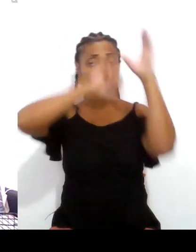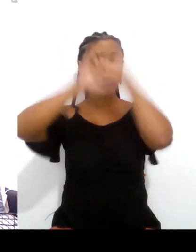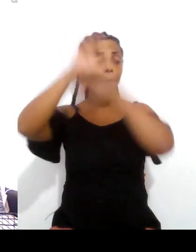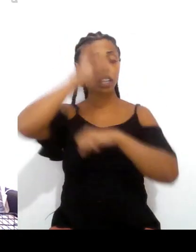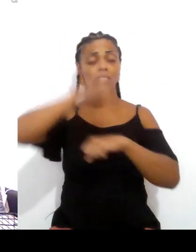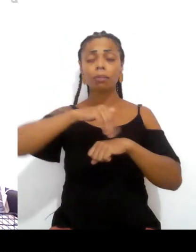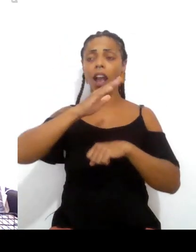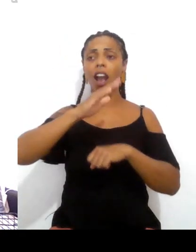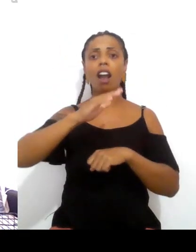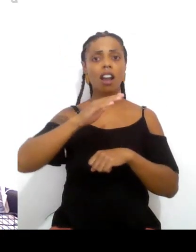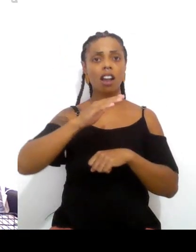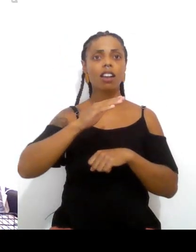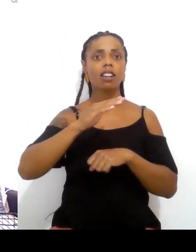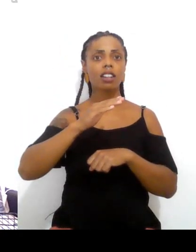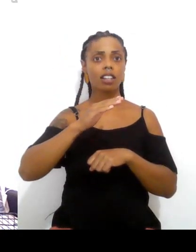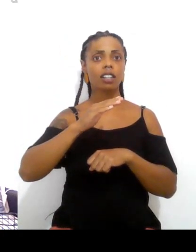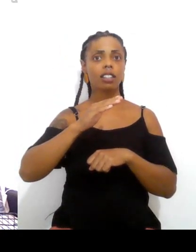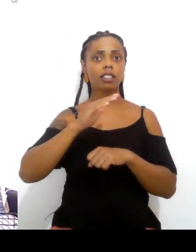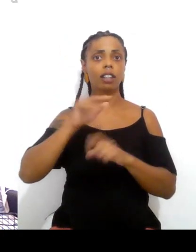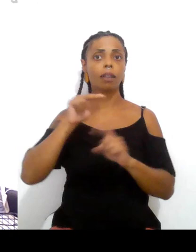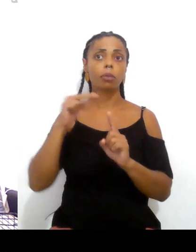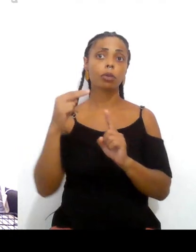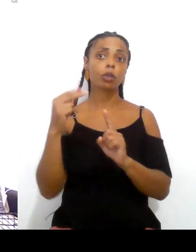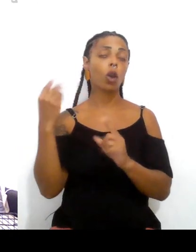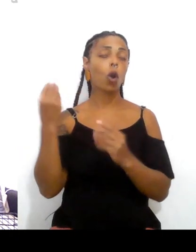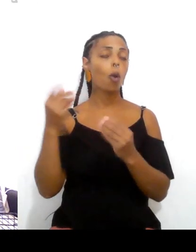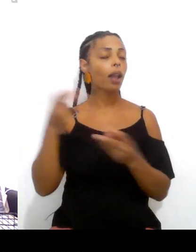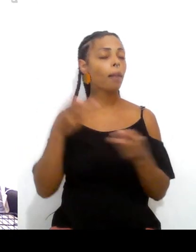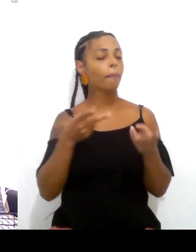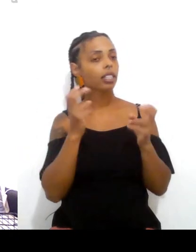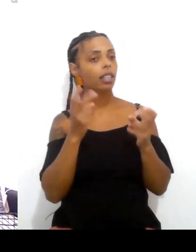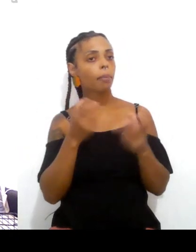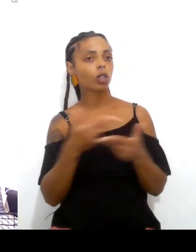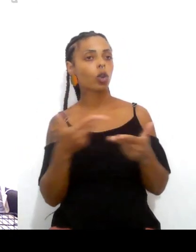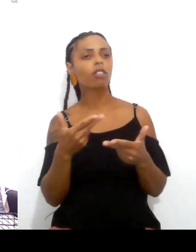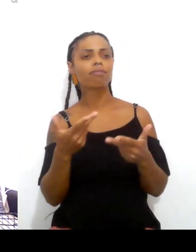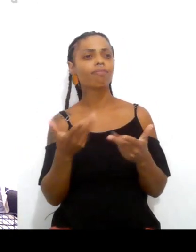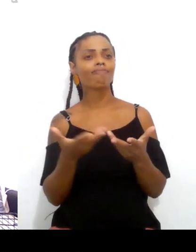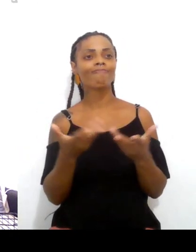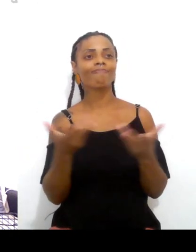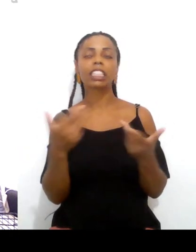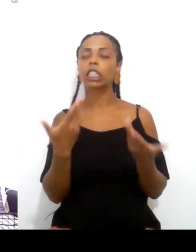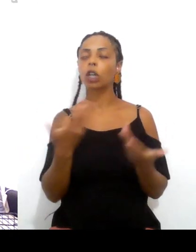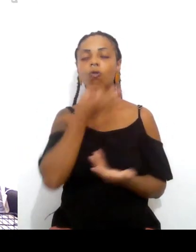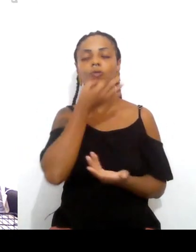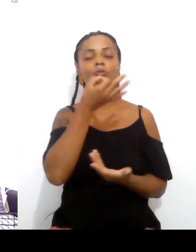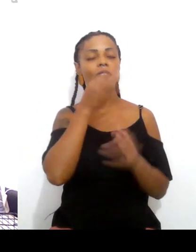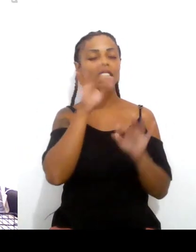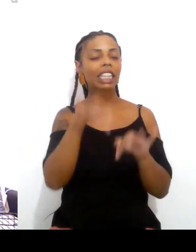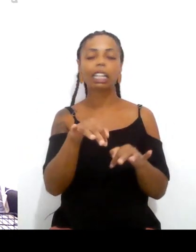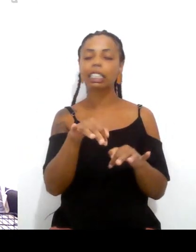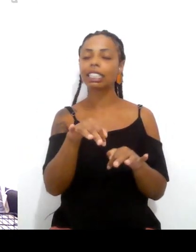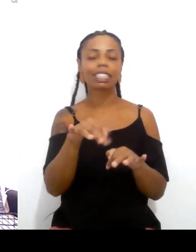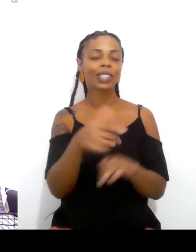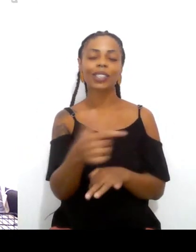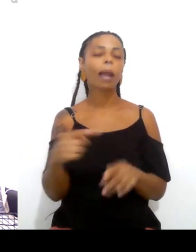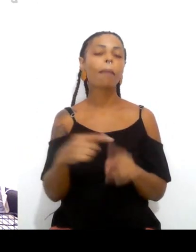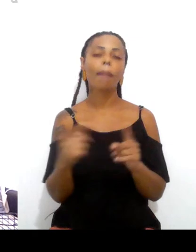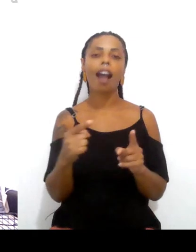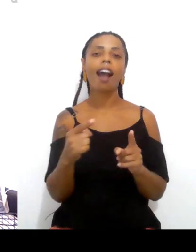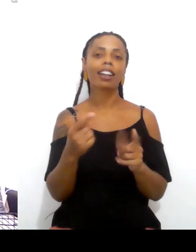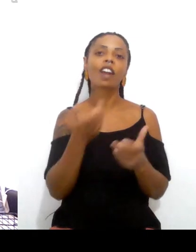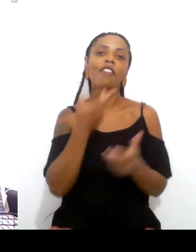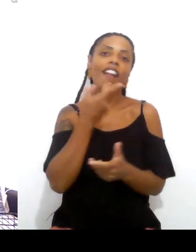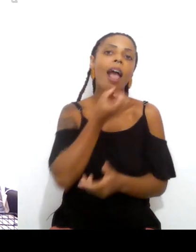do ponto de vista das suas percepções tem sido excelente então eu não tenho nenhum comentário final mas é muito bom poder